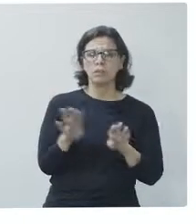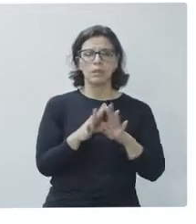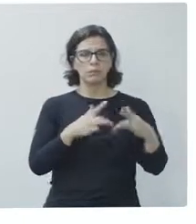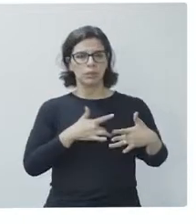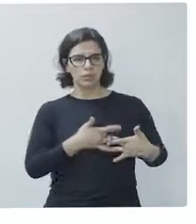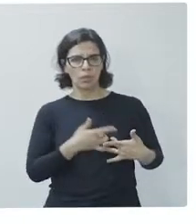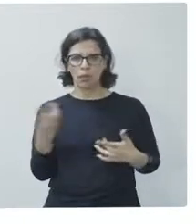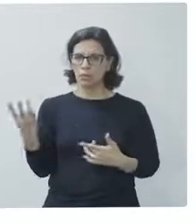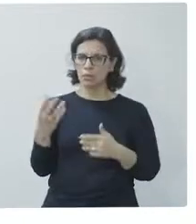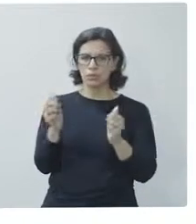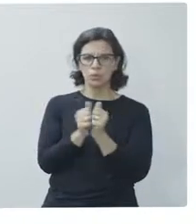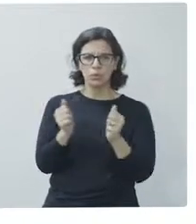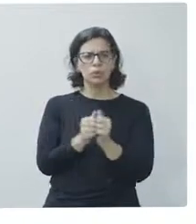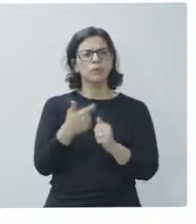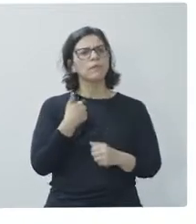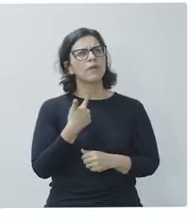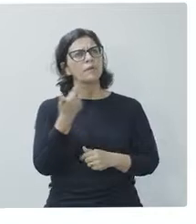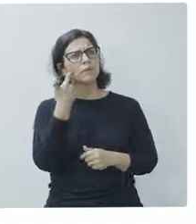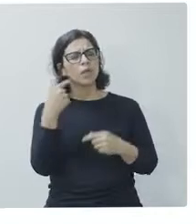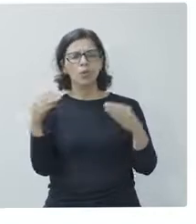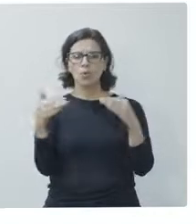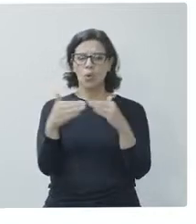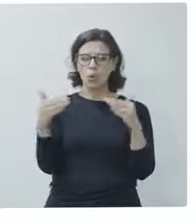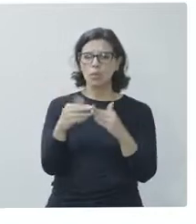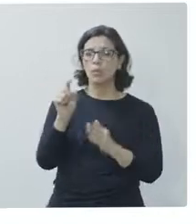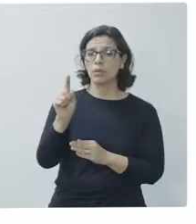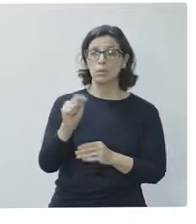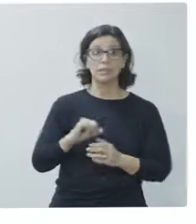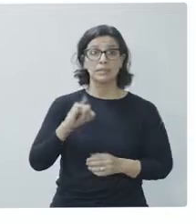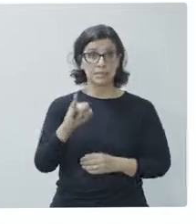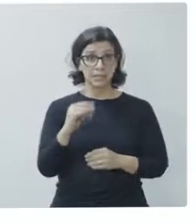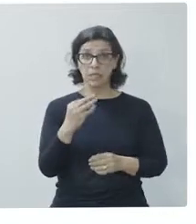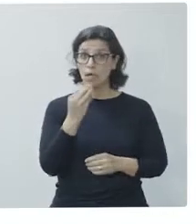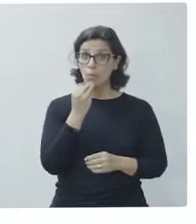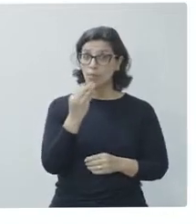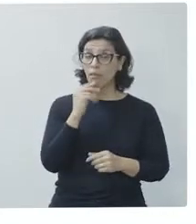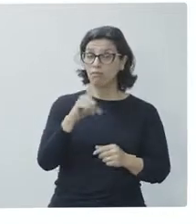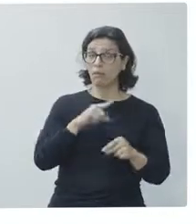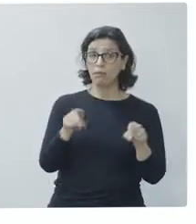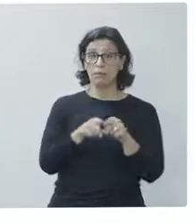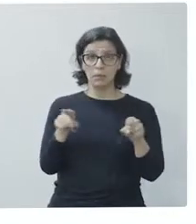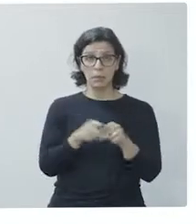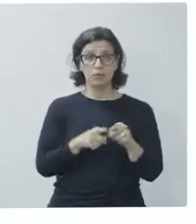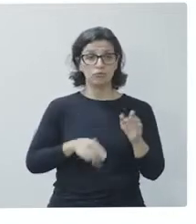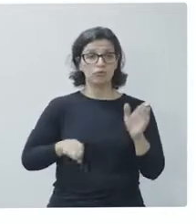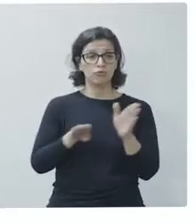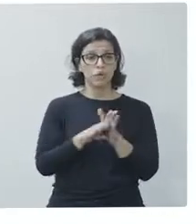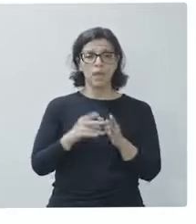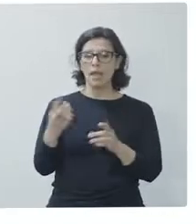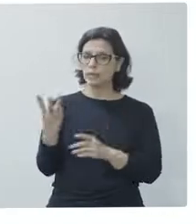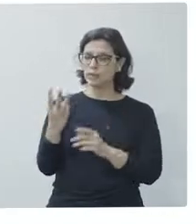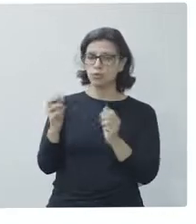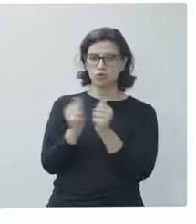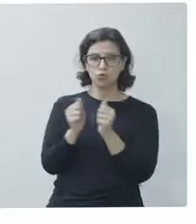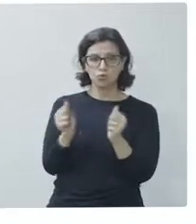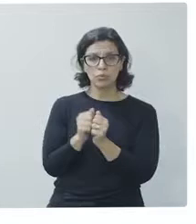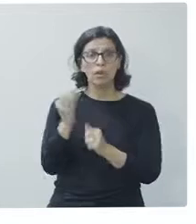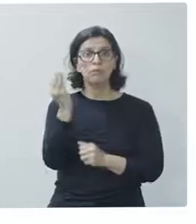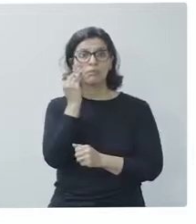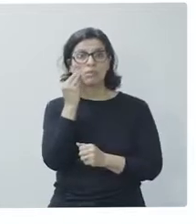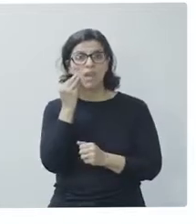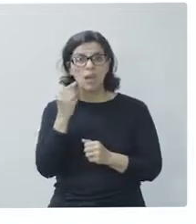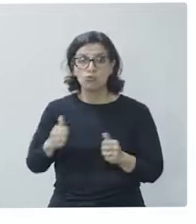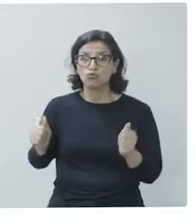Apiedando-se uma das outras, as três mulheres concordaram que, se lhes coubesse a chance, elas se uniriam e